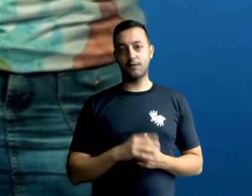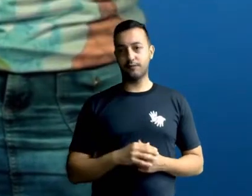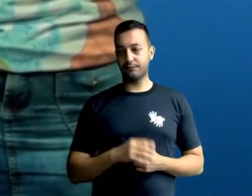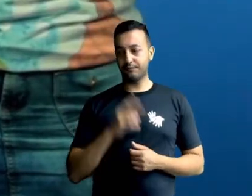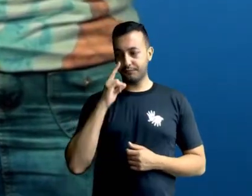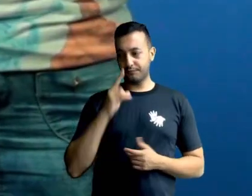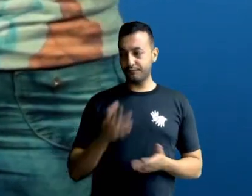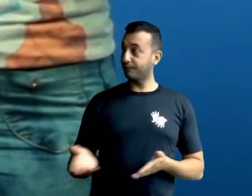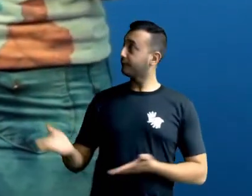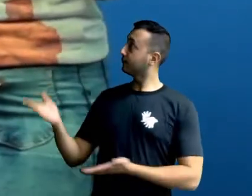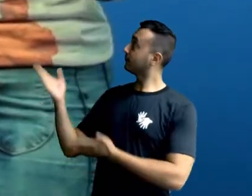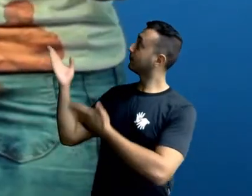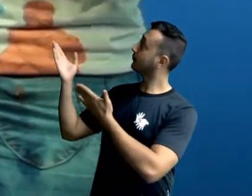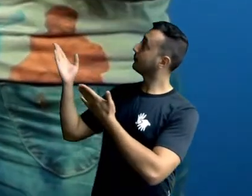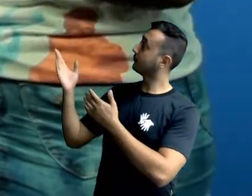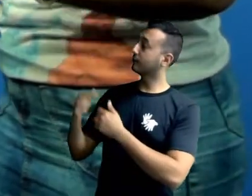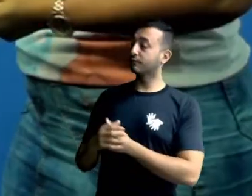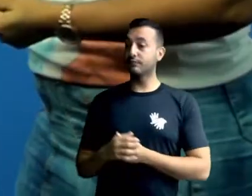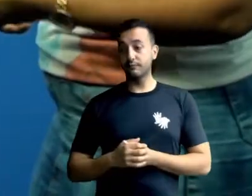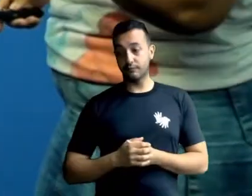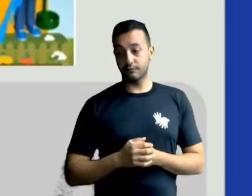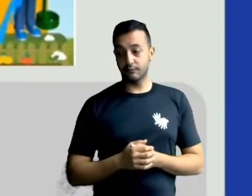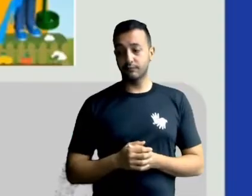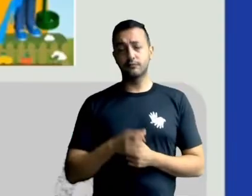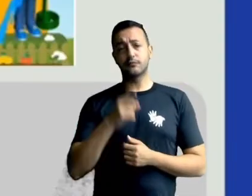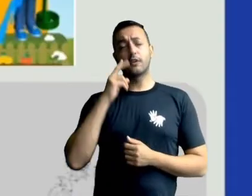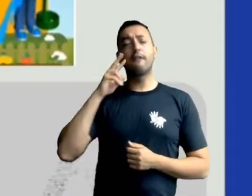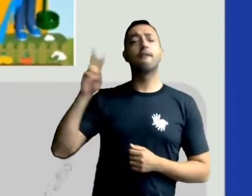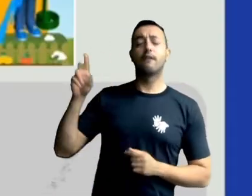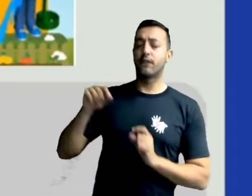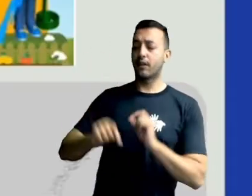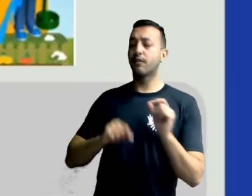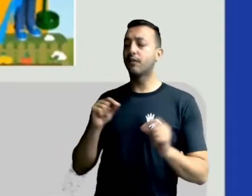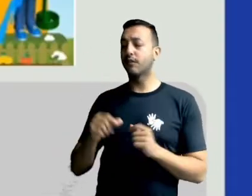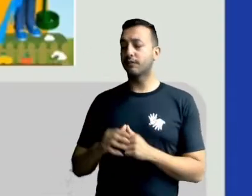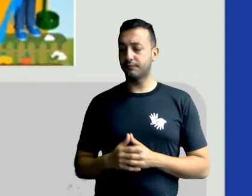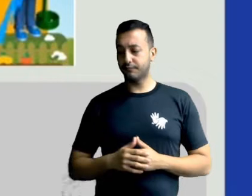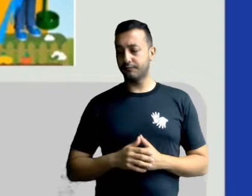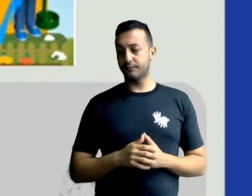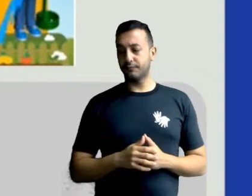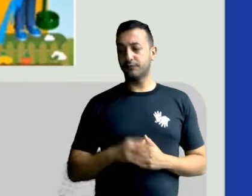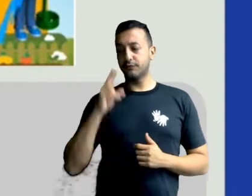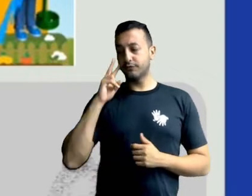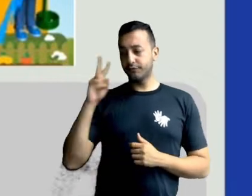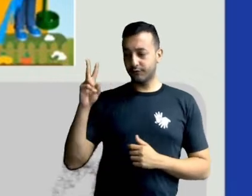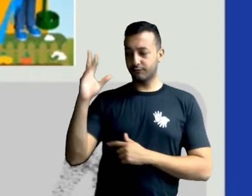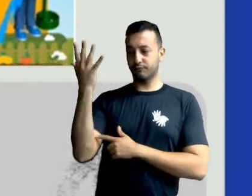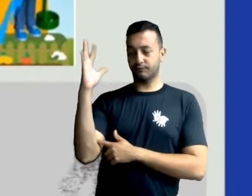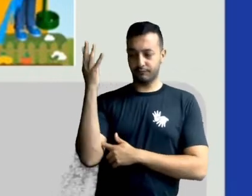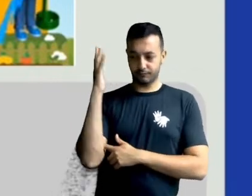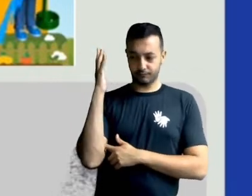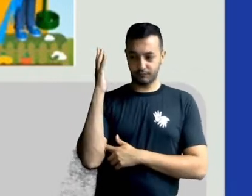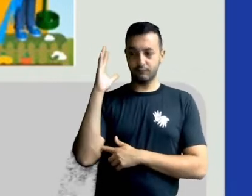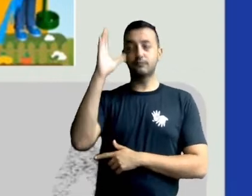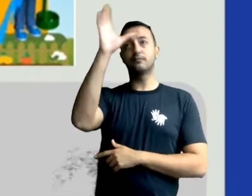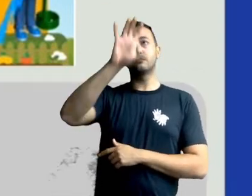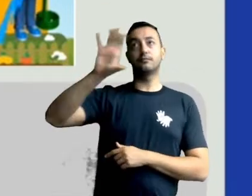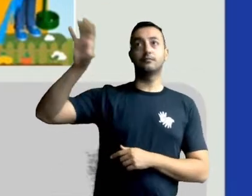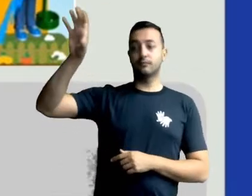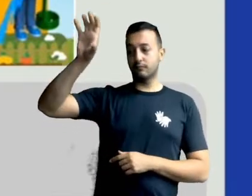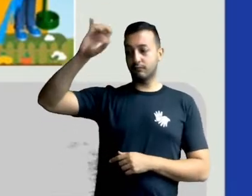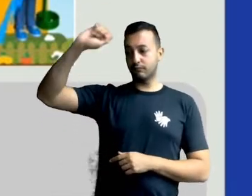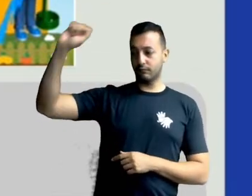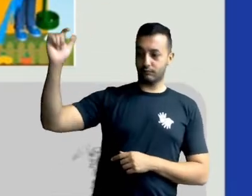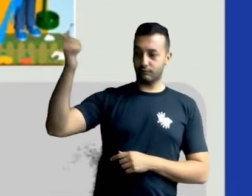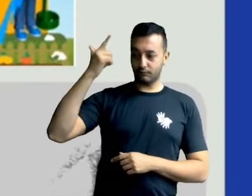vivos. Olha para essa imagem aqui, me acompanha. O que você vê nessa imagem aí? Você vê uma árvore, você vê o